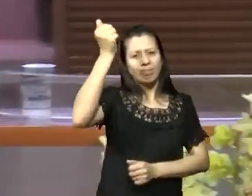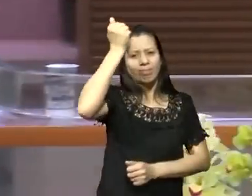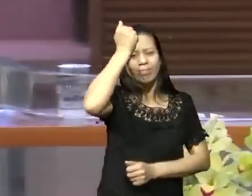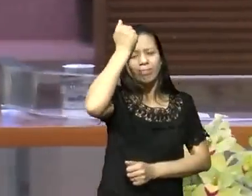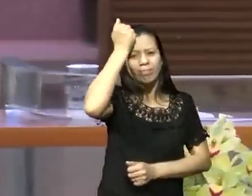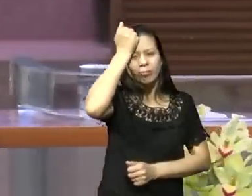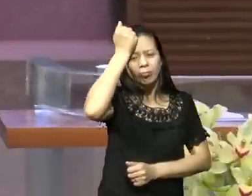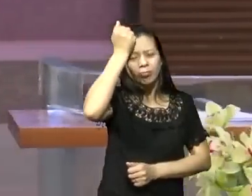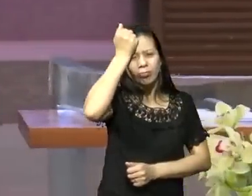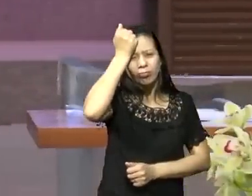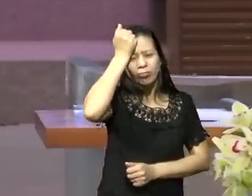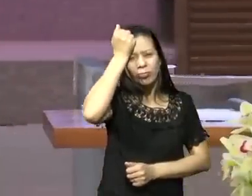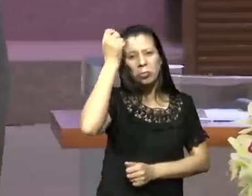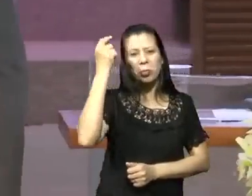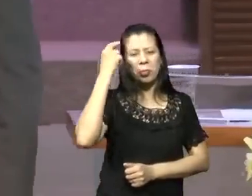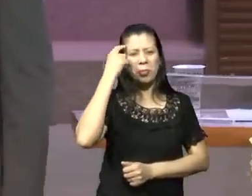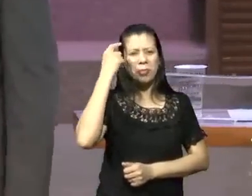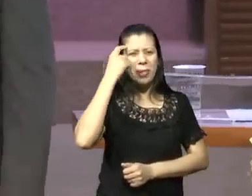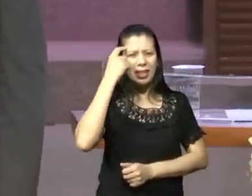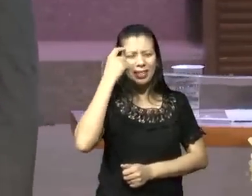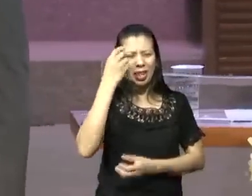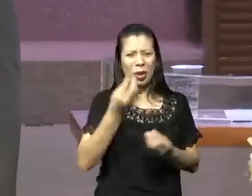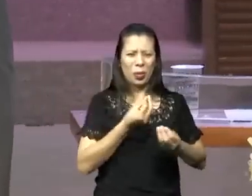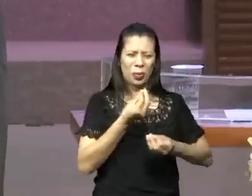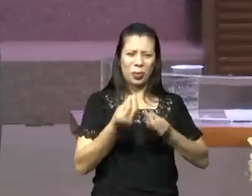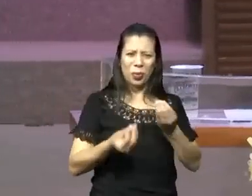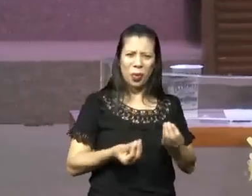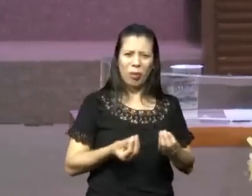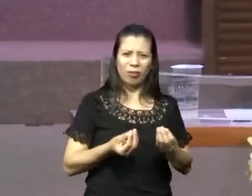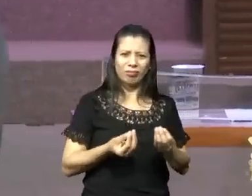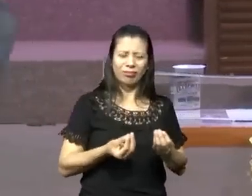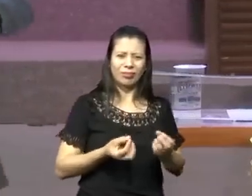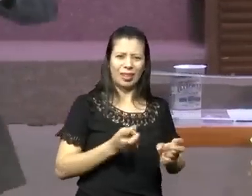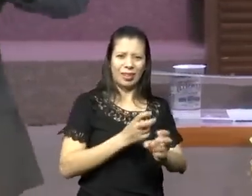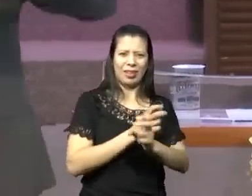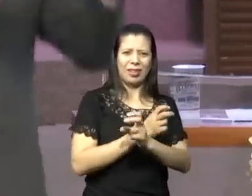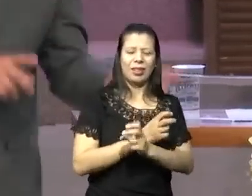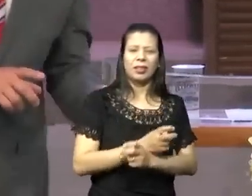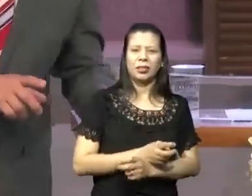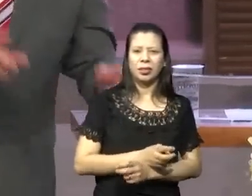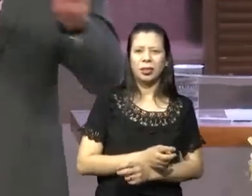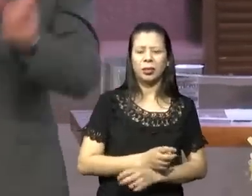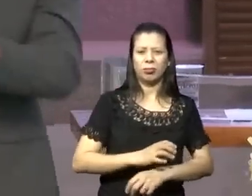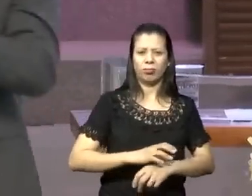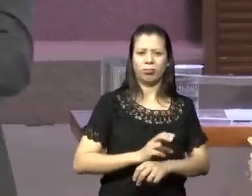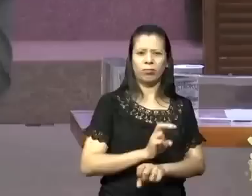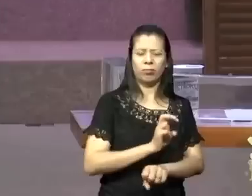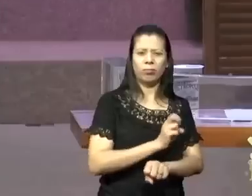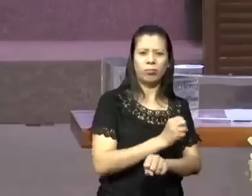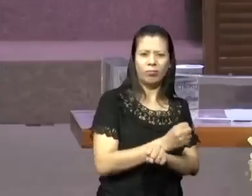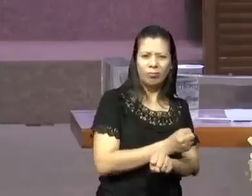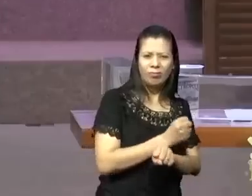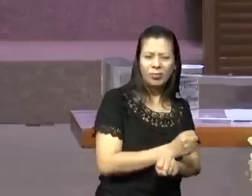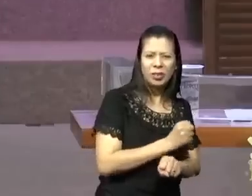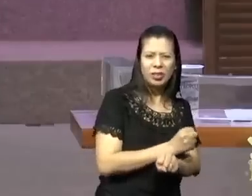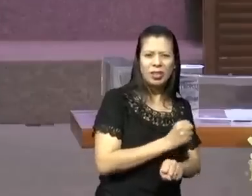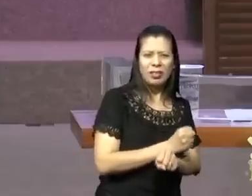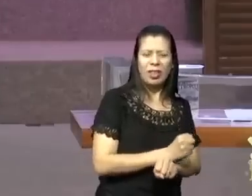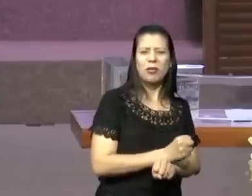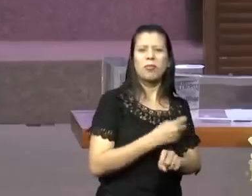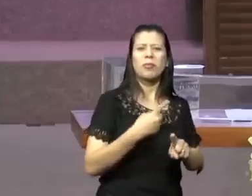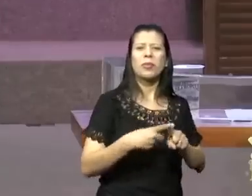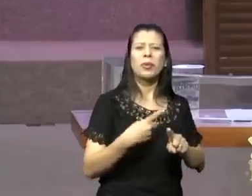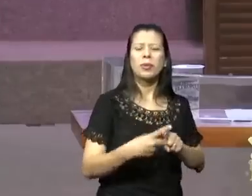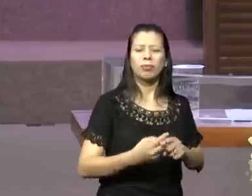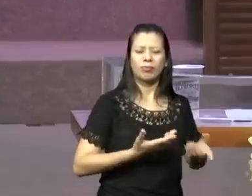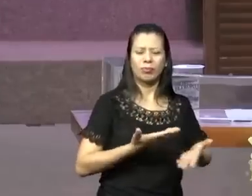Israel passou 430 anos no Egito depois foram escravos de sete Nações num período de mais ou menos